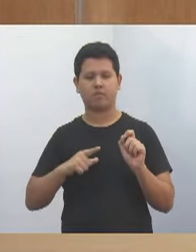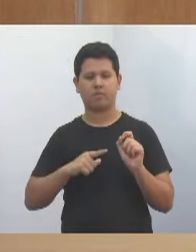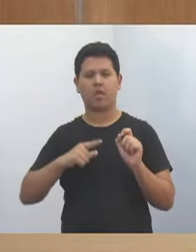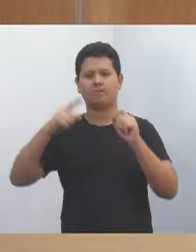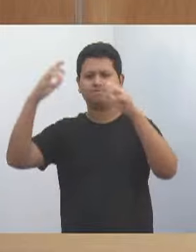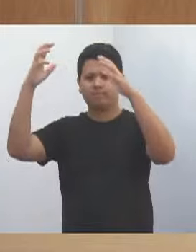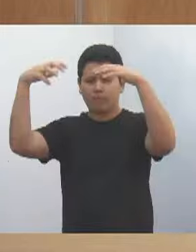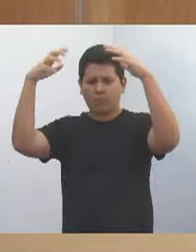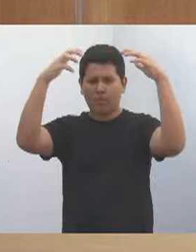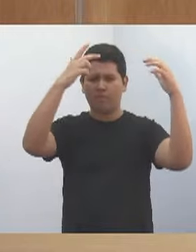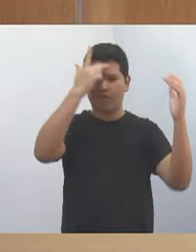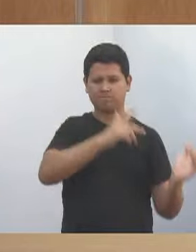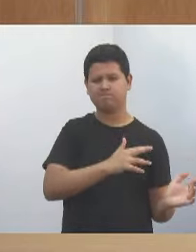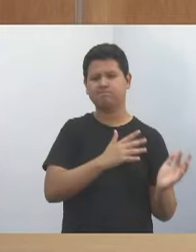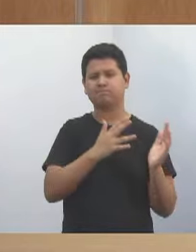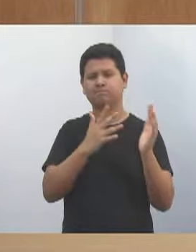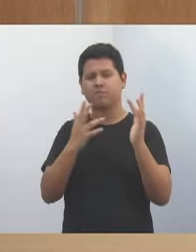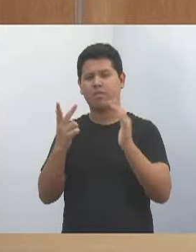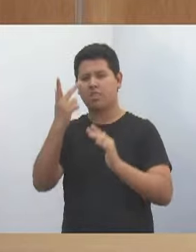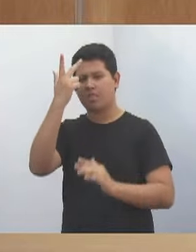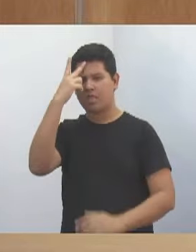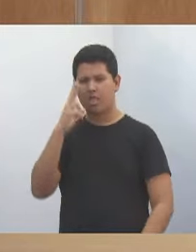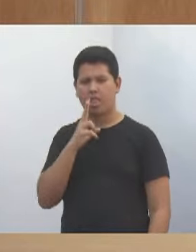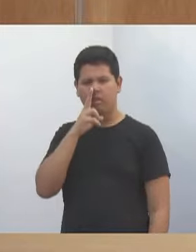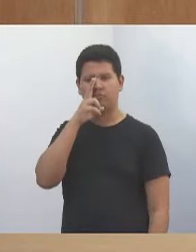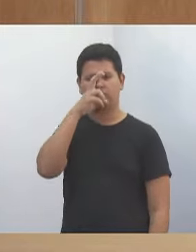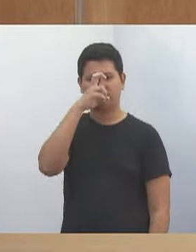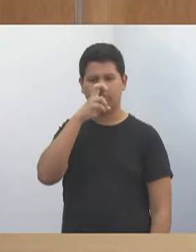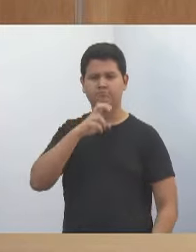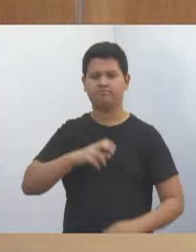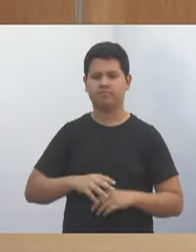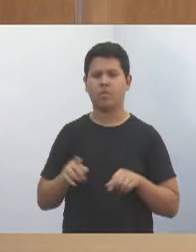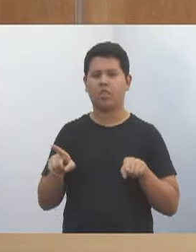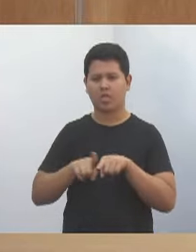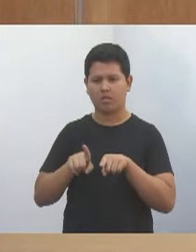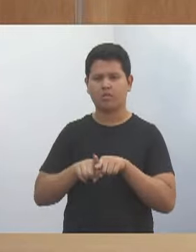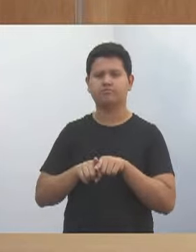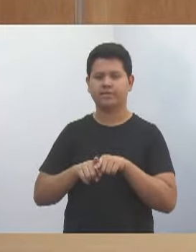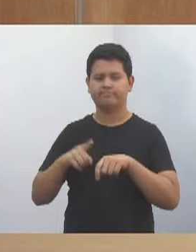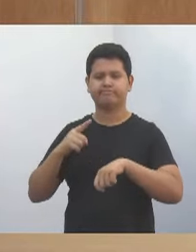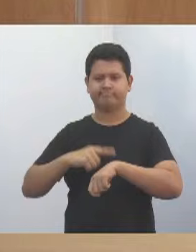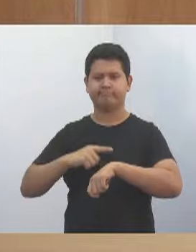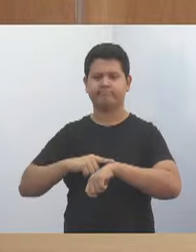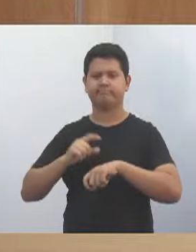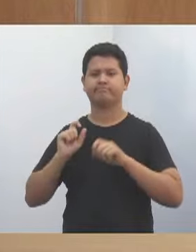de chuva, volumes muito grandes em pouquíssimo tempo.